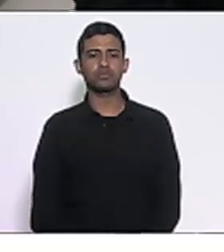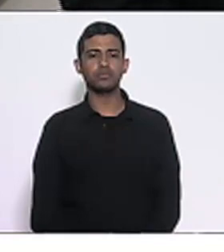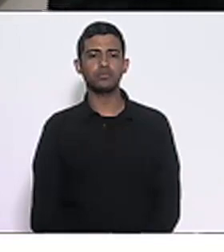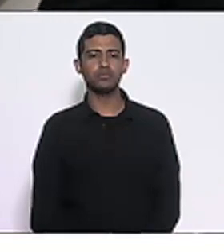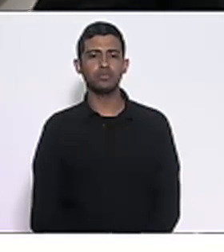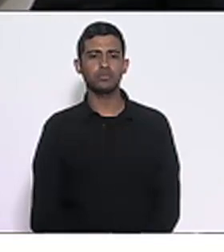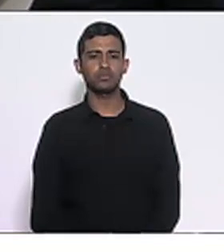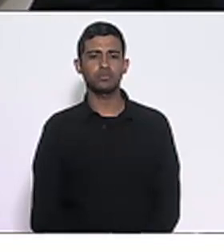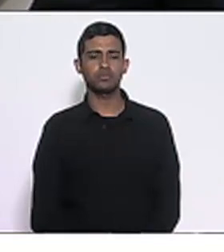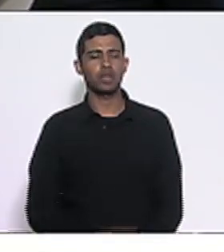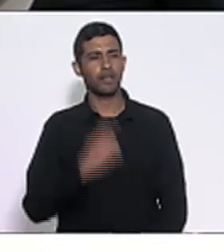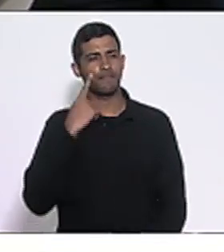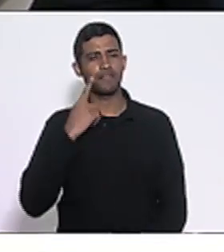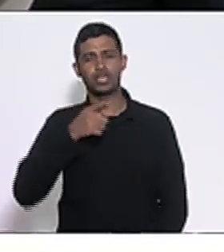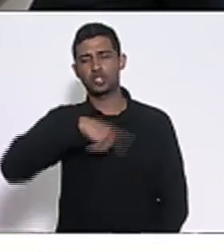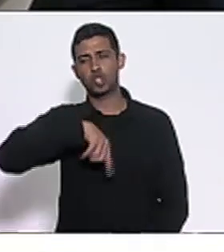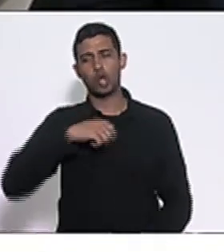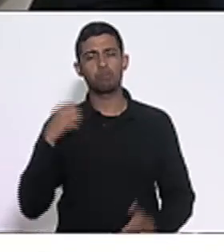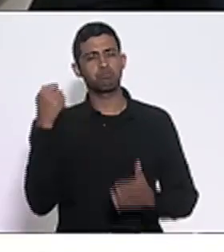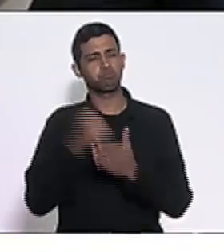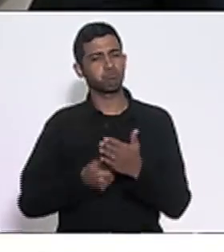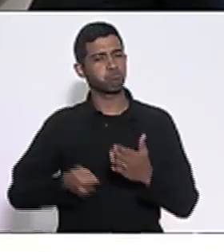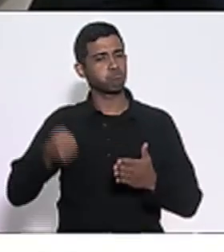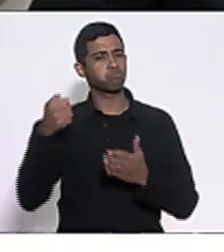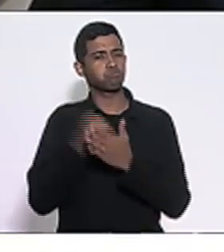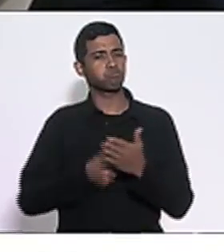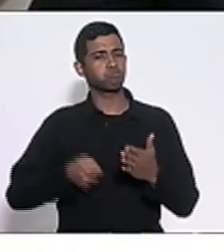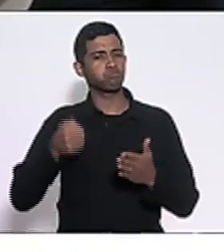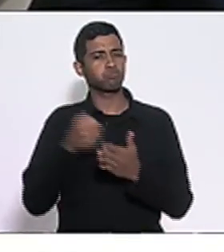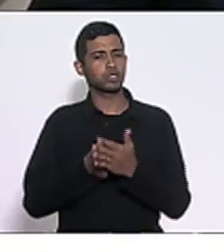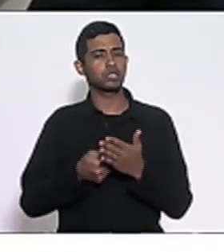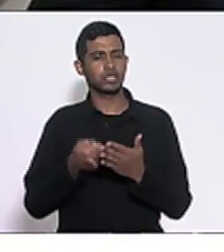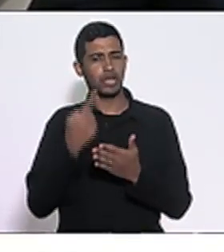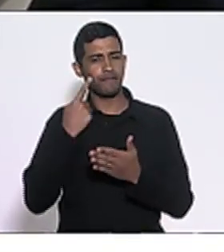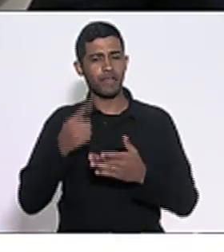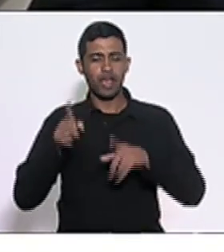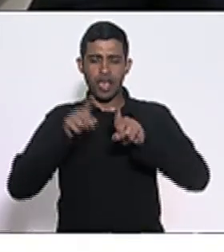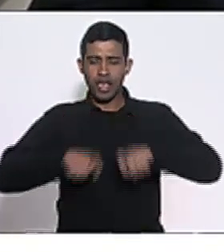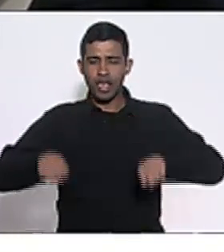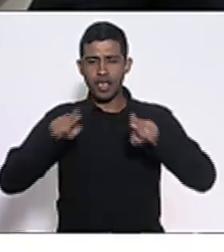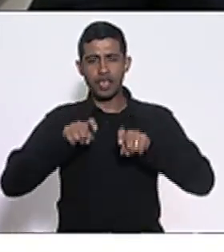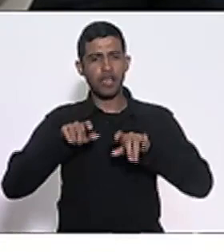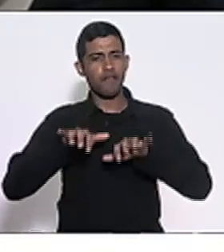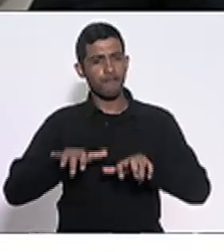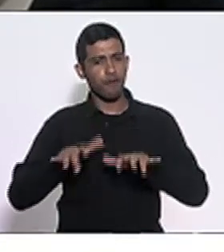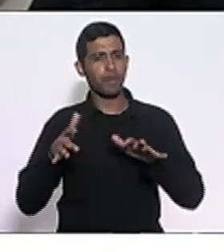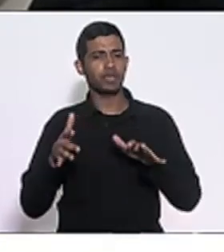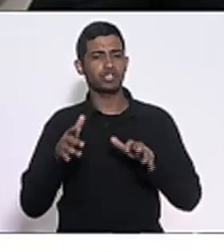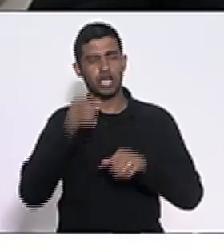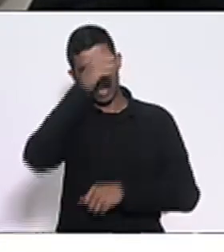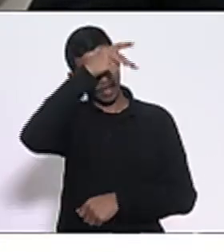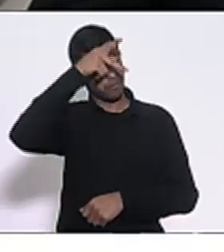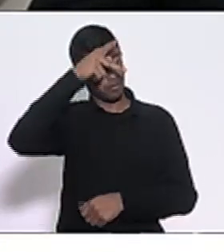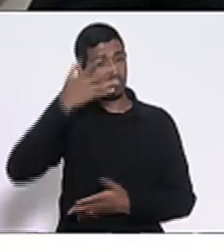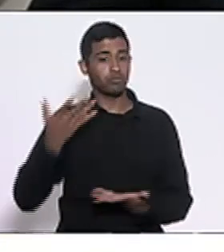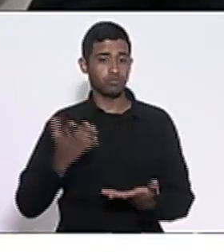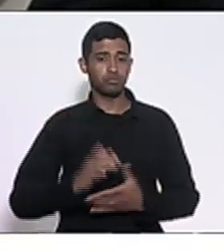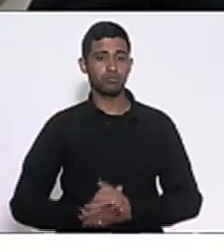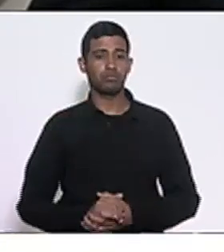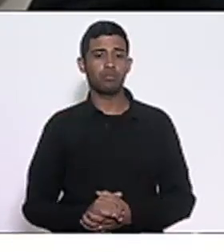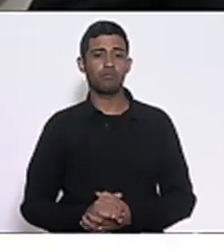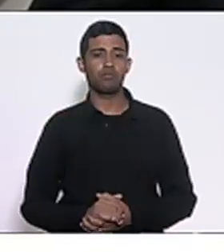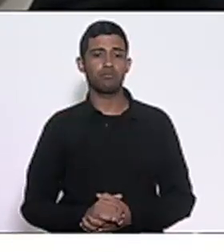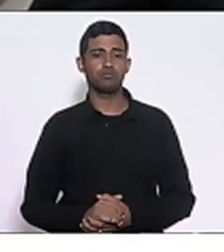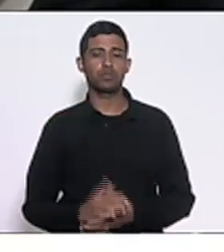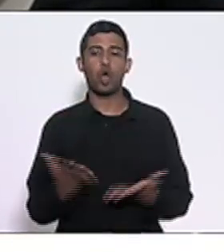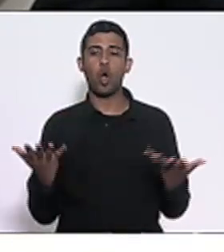E essa luta em relação à informática pública, porque ainda era informática, hoje já